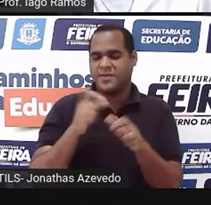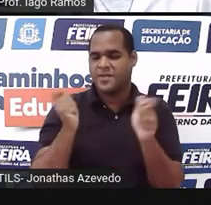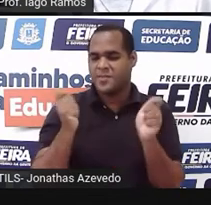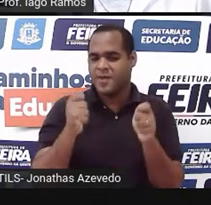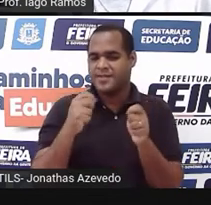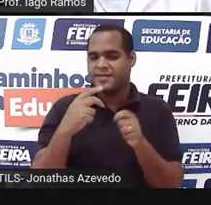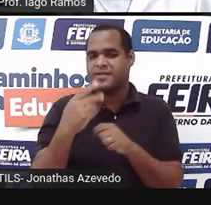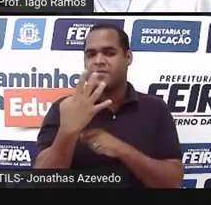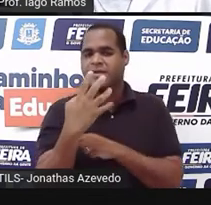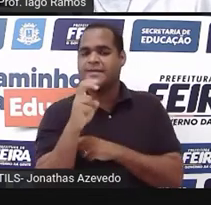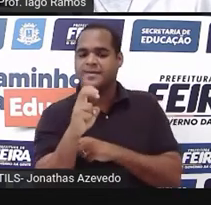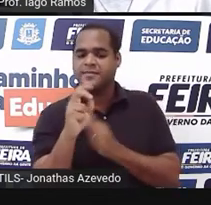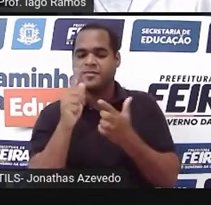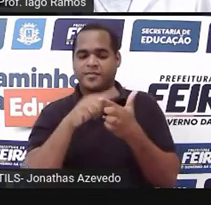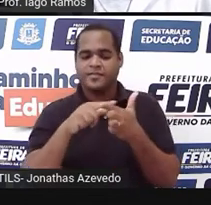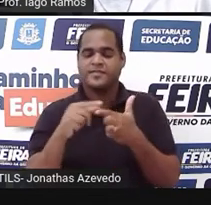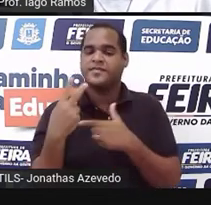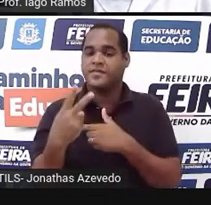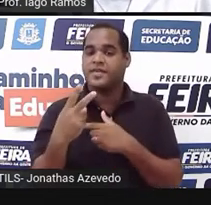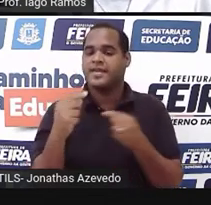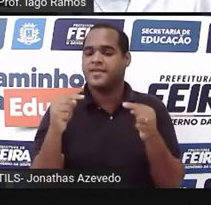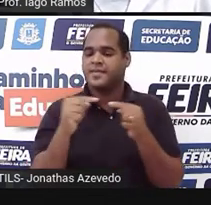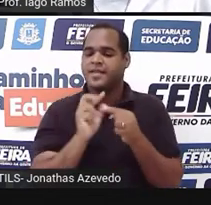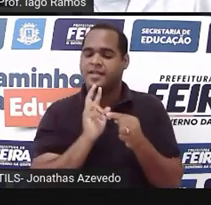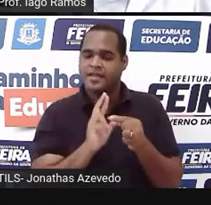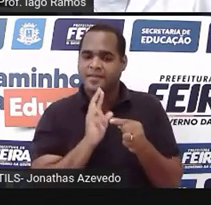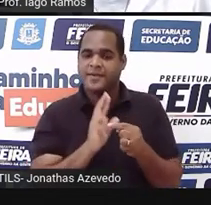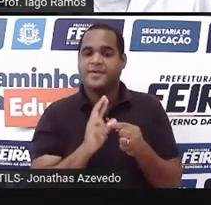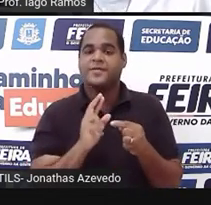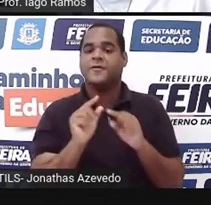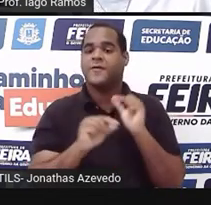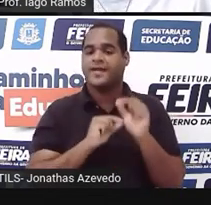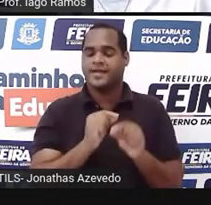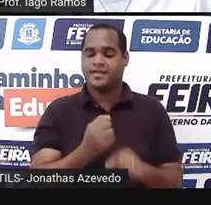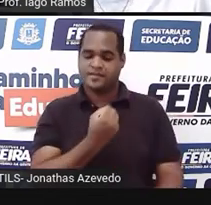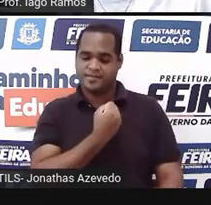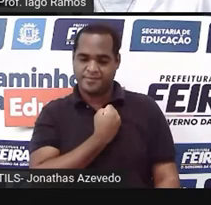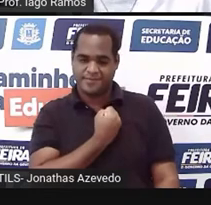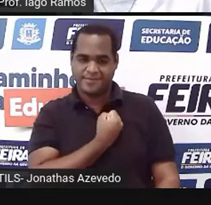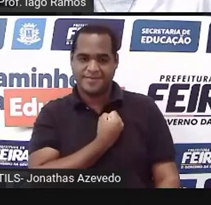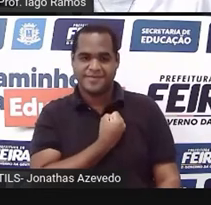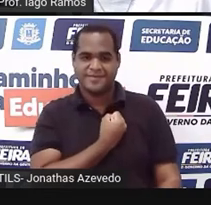45 / 2 vai ter como resultado o número